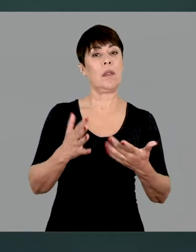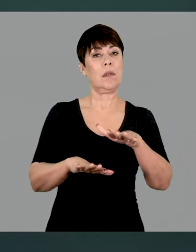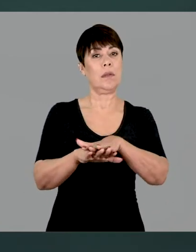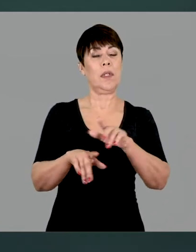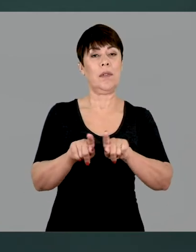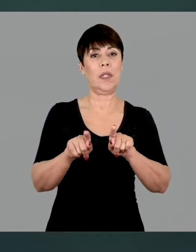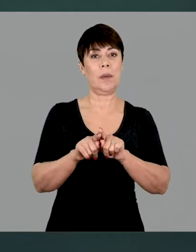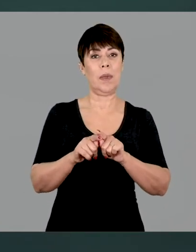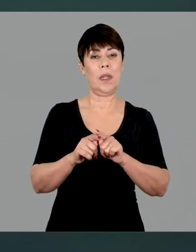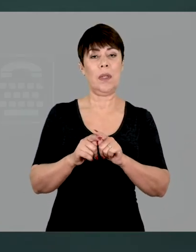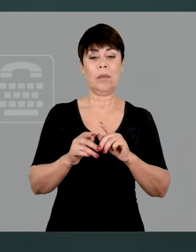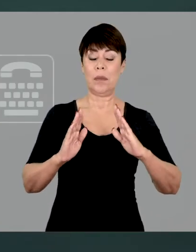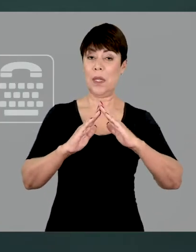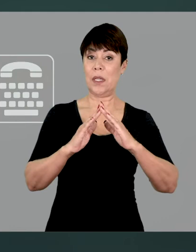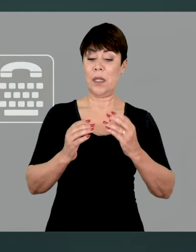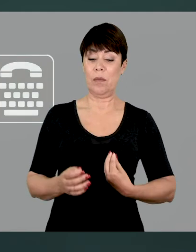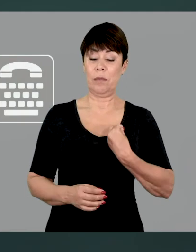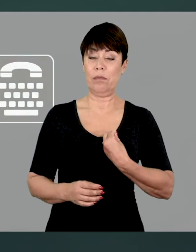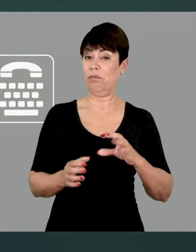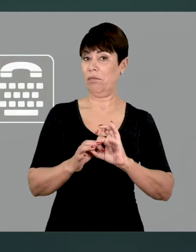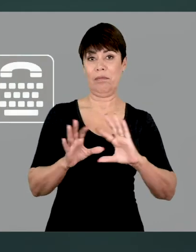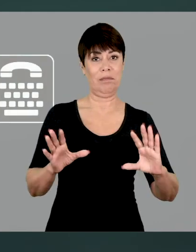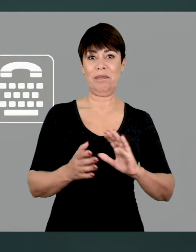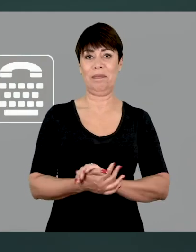inclusivas e moradias para a vida independente